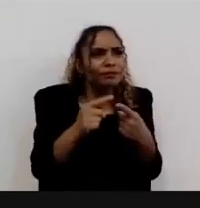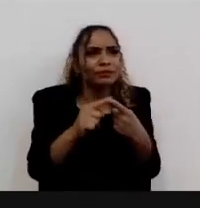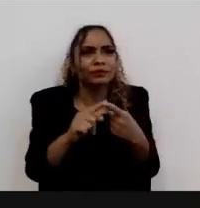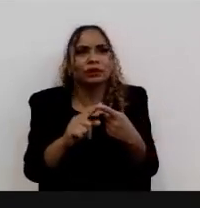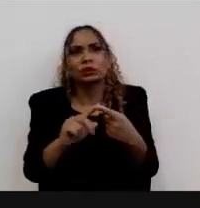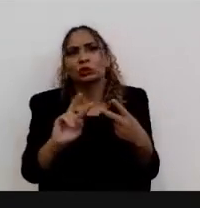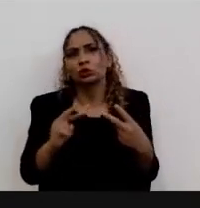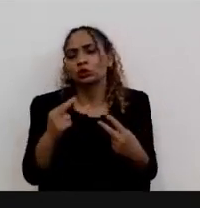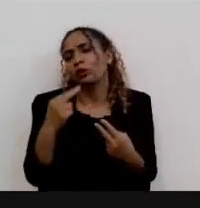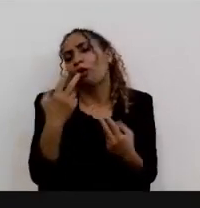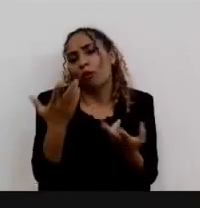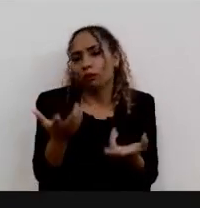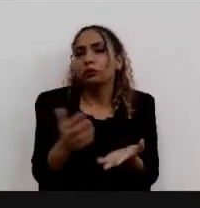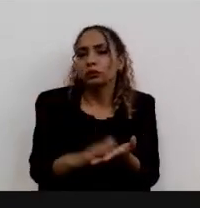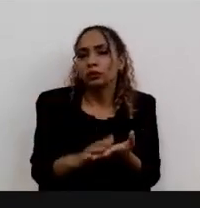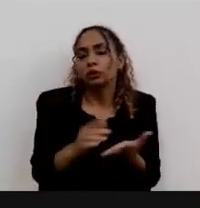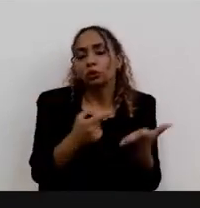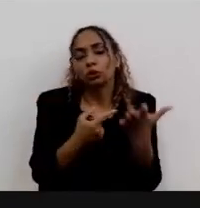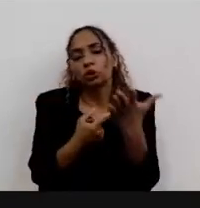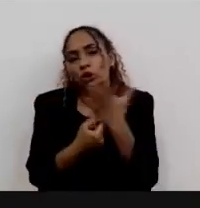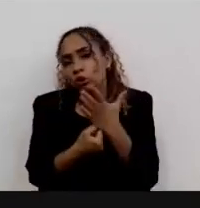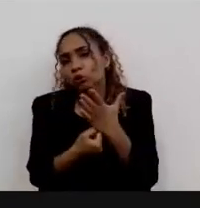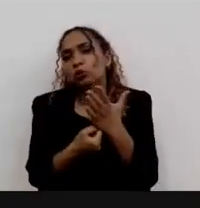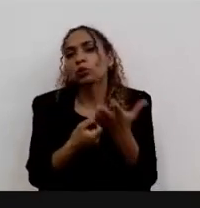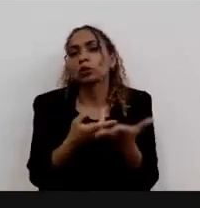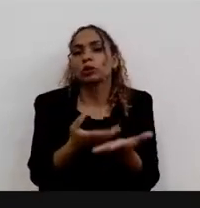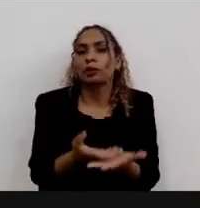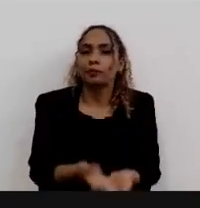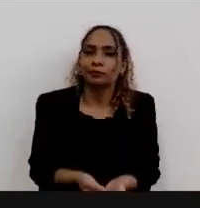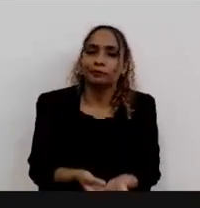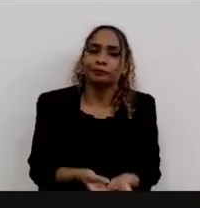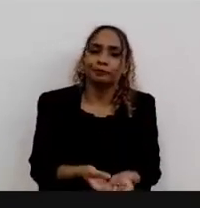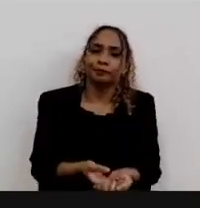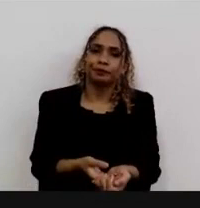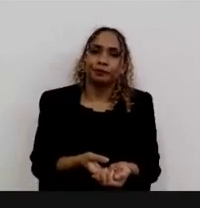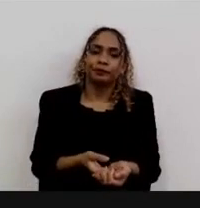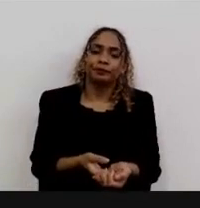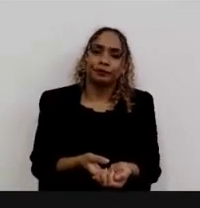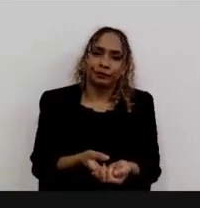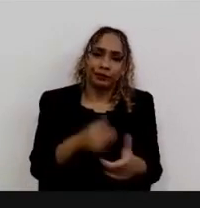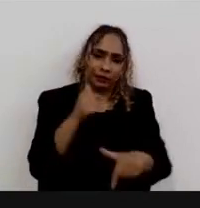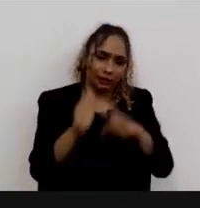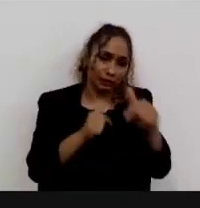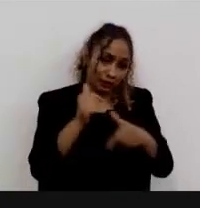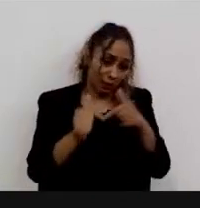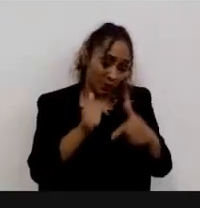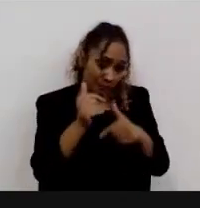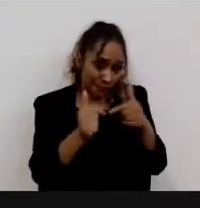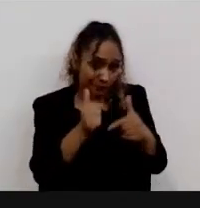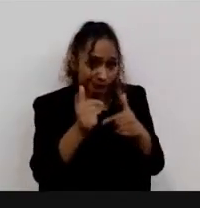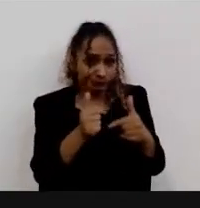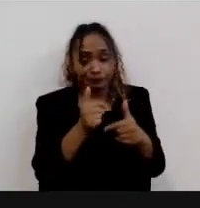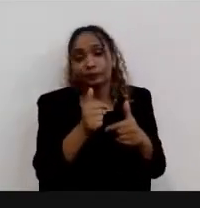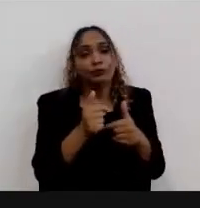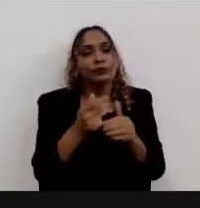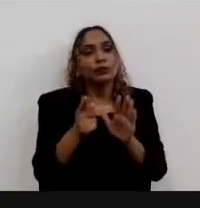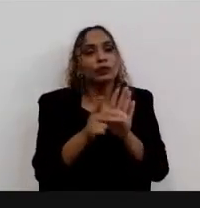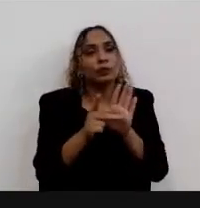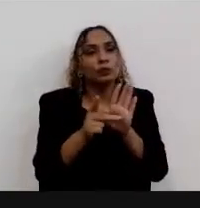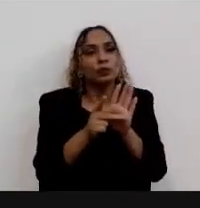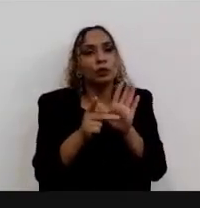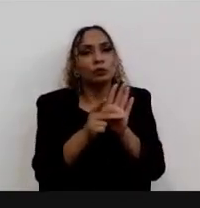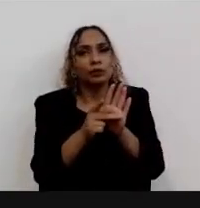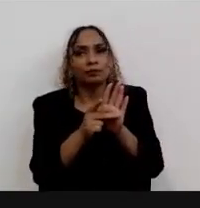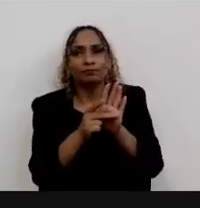né? E nos ajuda aí a trabalhar um pouco essa questão da própria